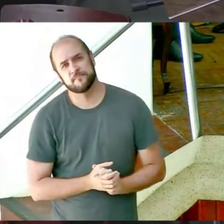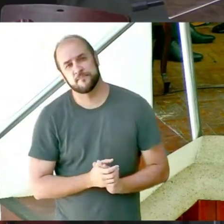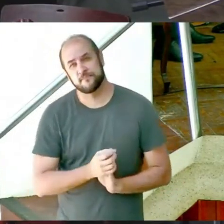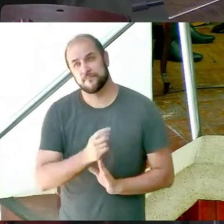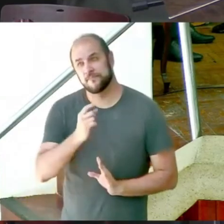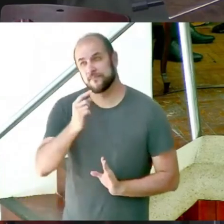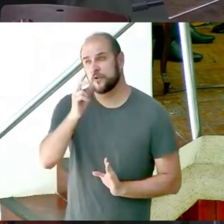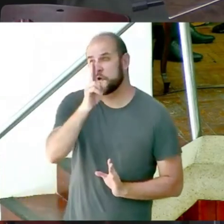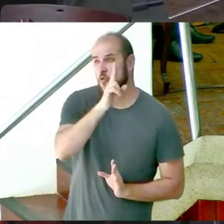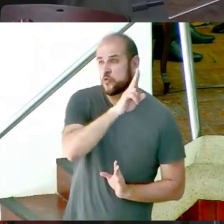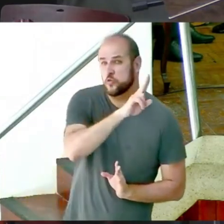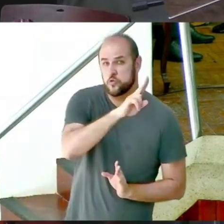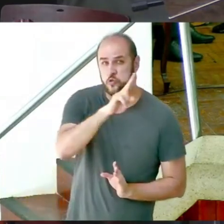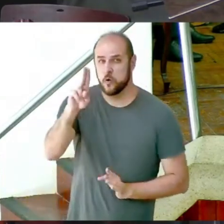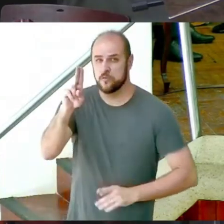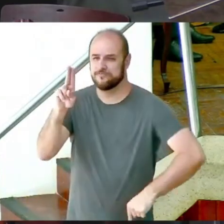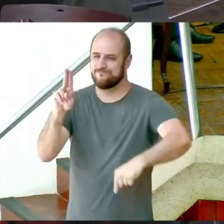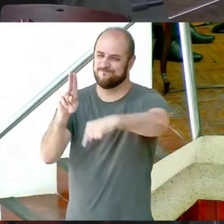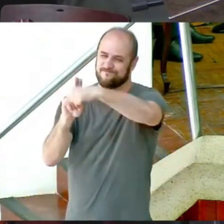santificado seja o teu nome,